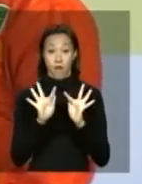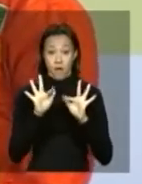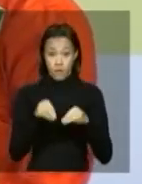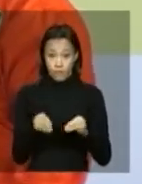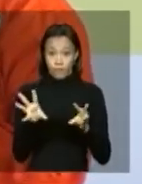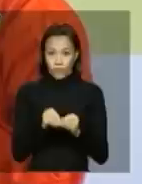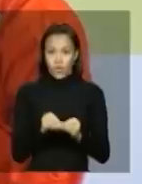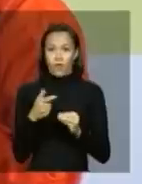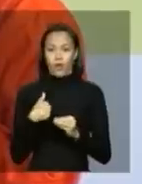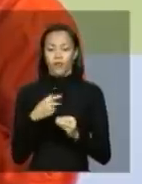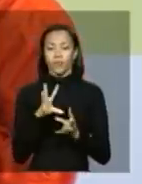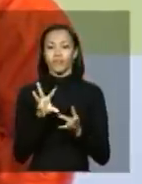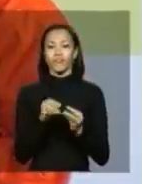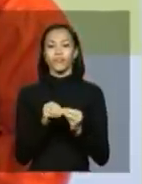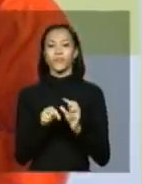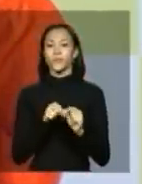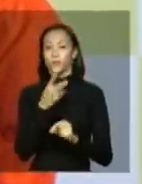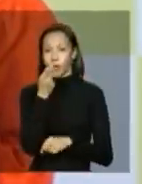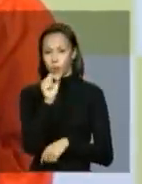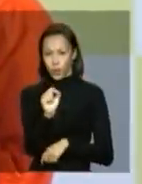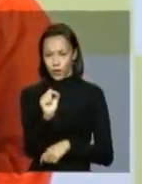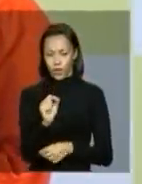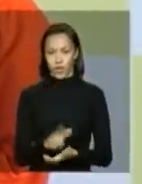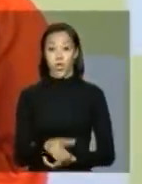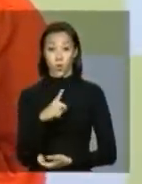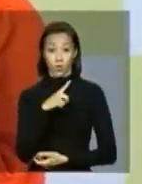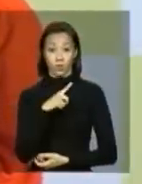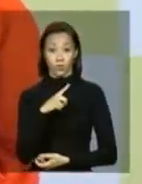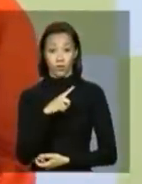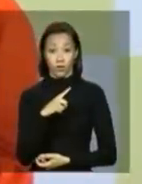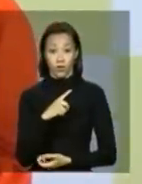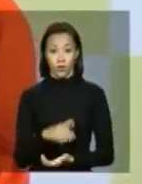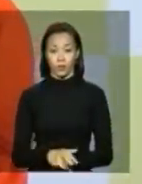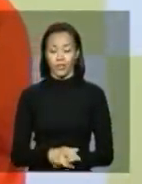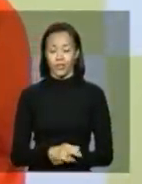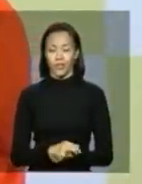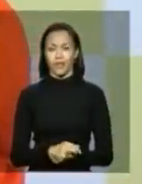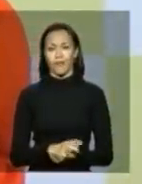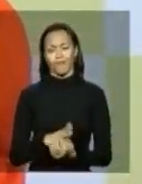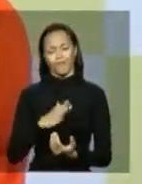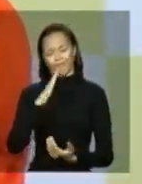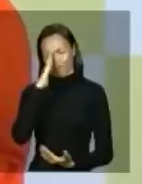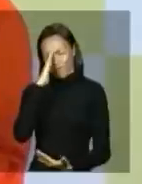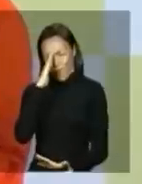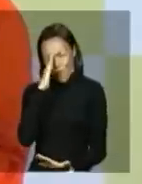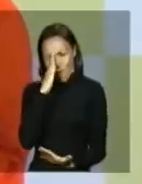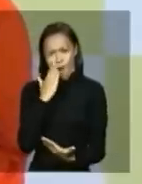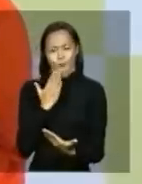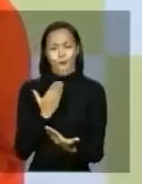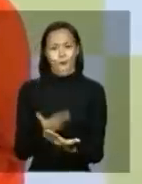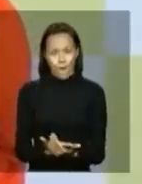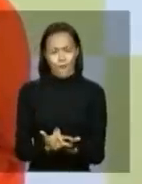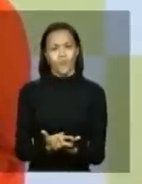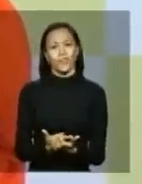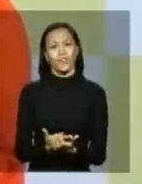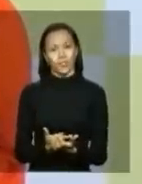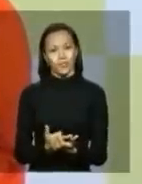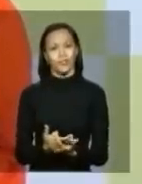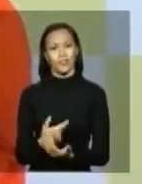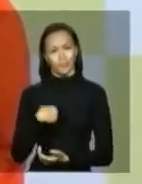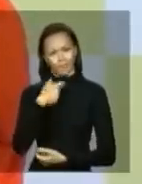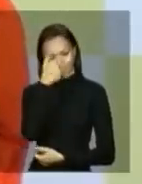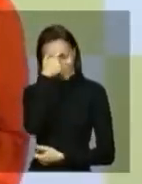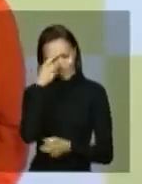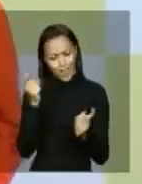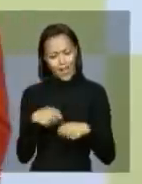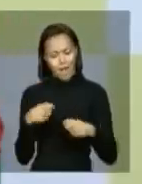quero encerrar dizendo que eu tenho imensa confiança na capacidade do